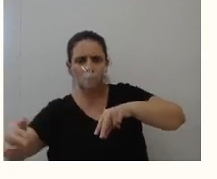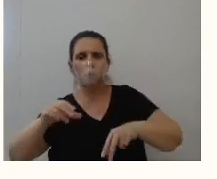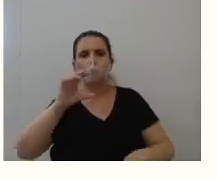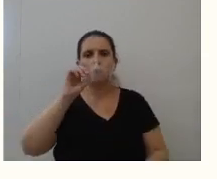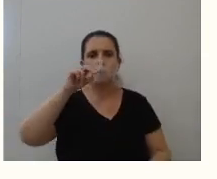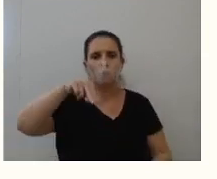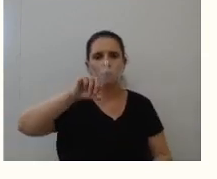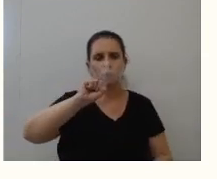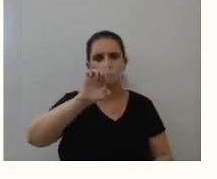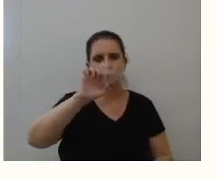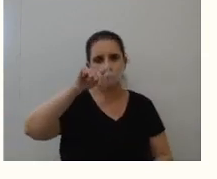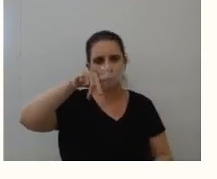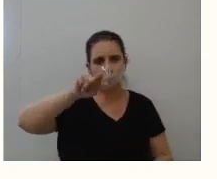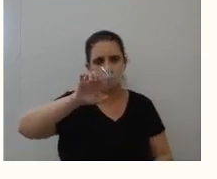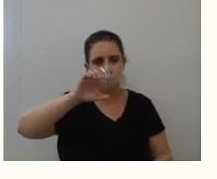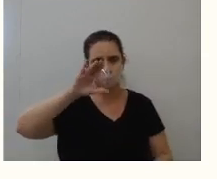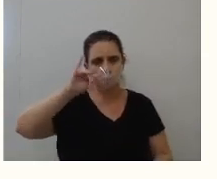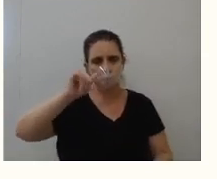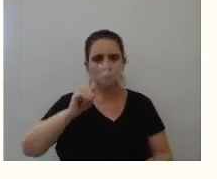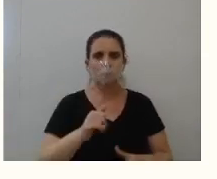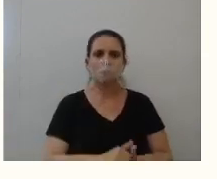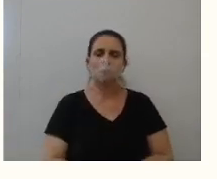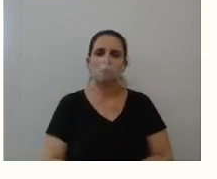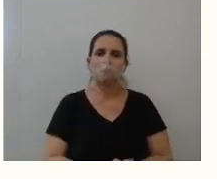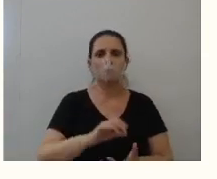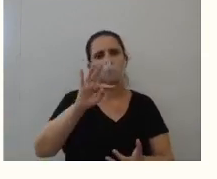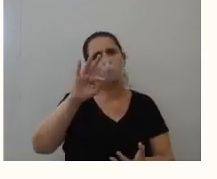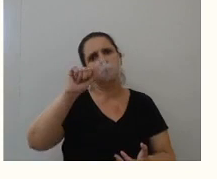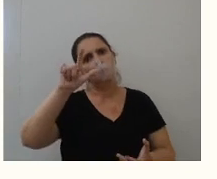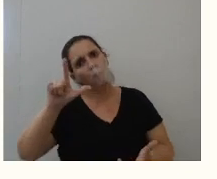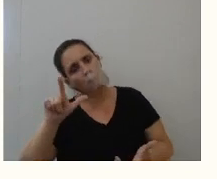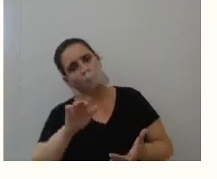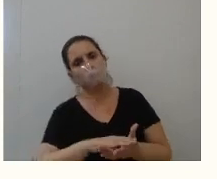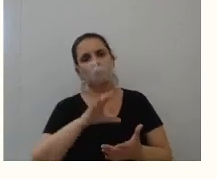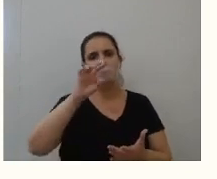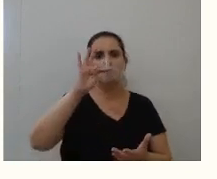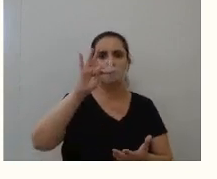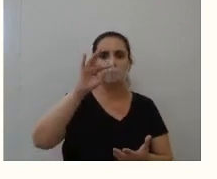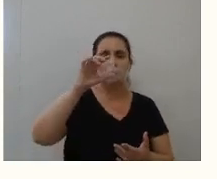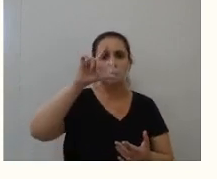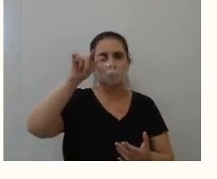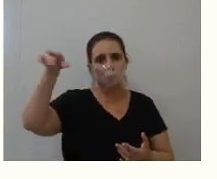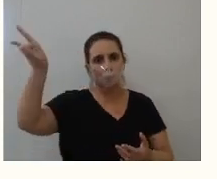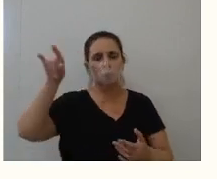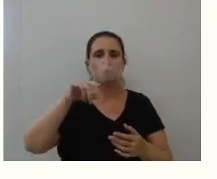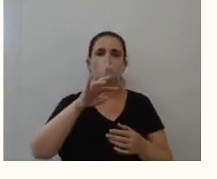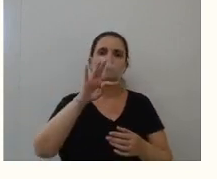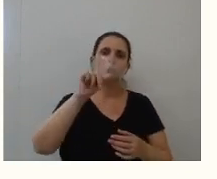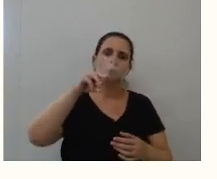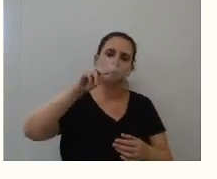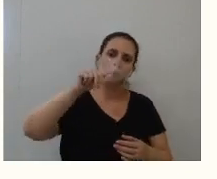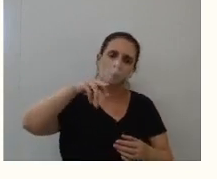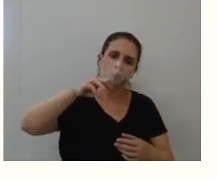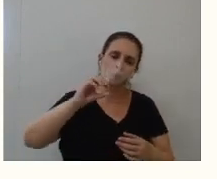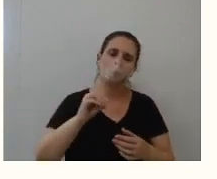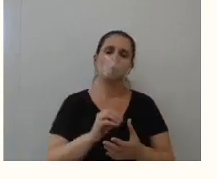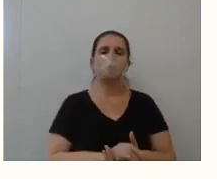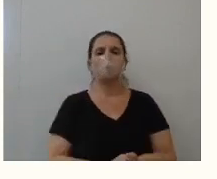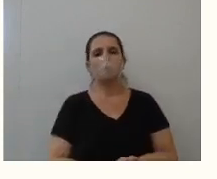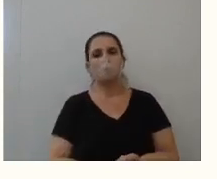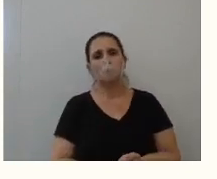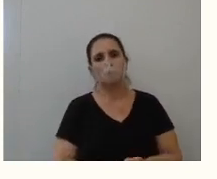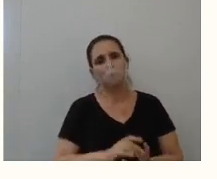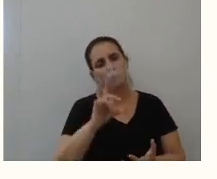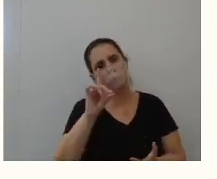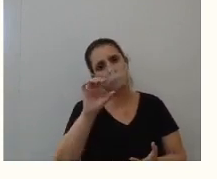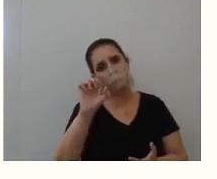dos termos intensivos, tal, tão, tanto, tamanho, às vezes, subentendidos, de sorte